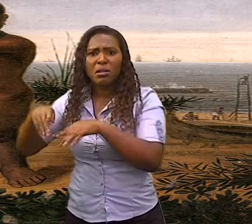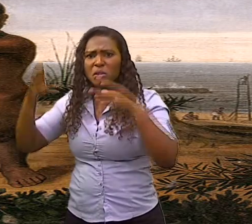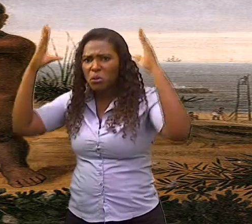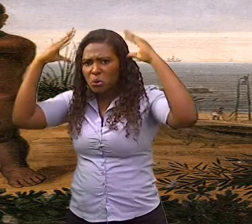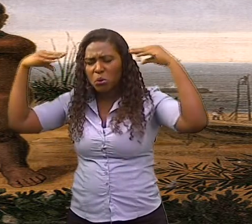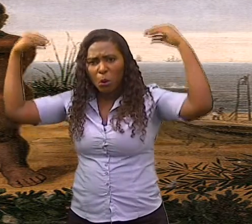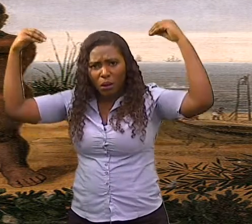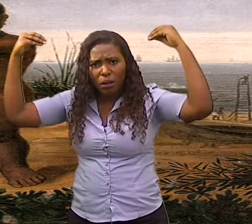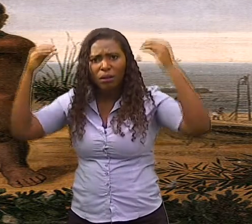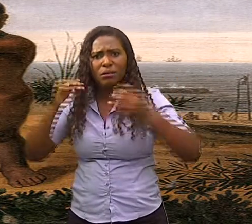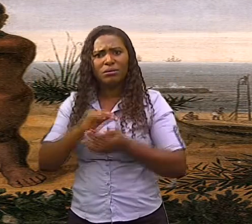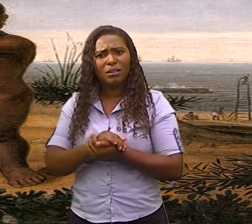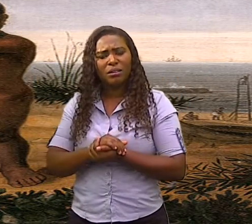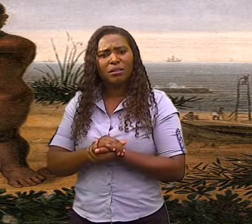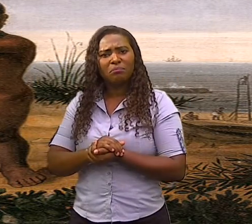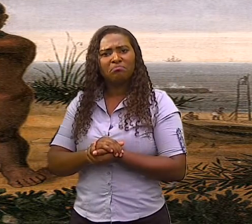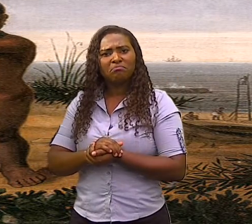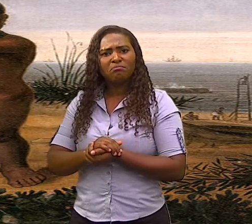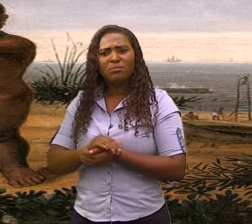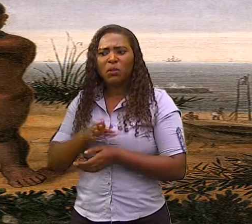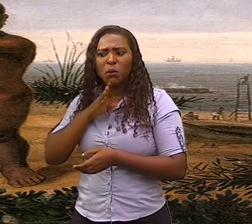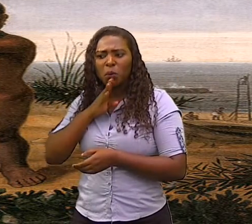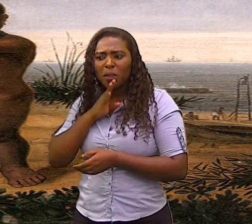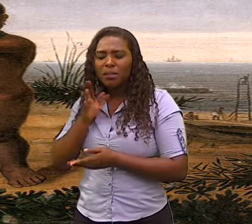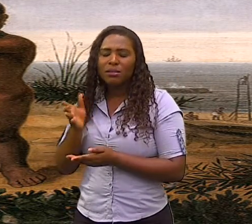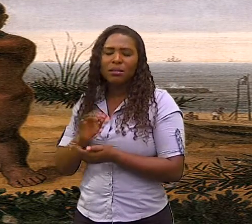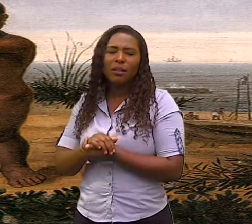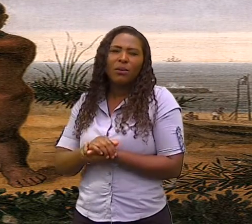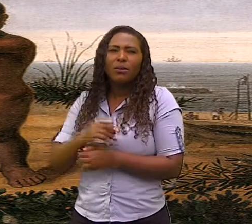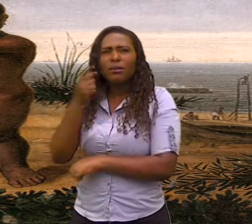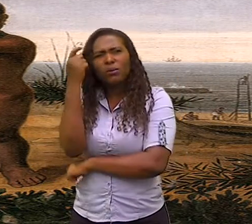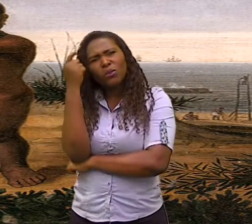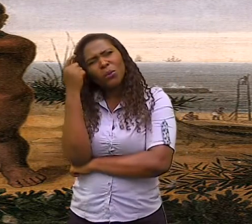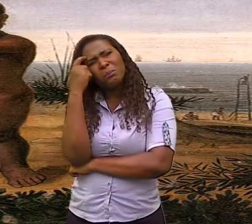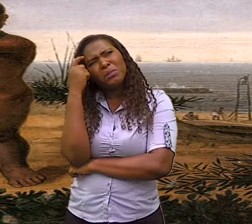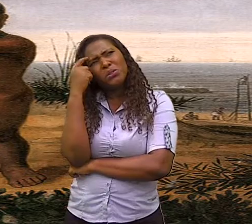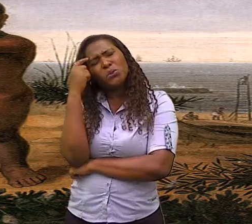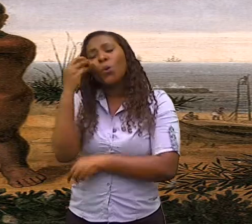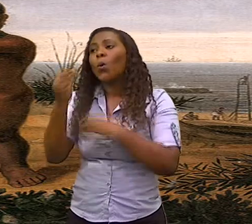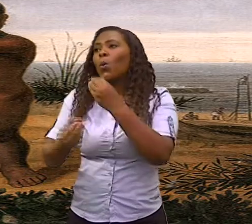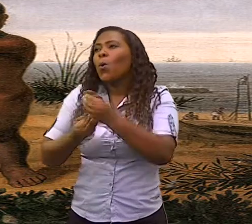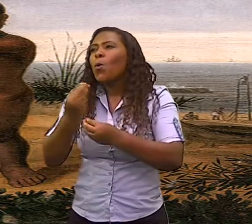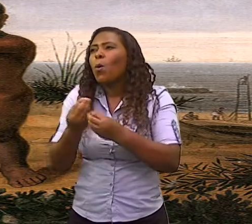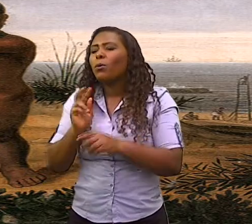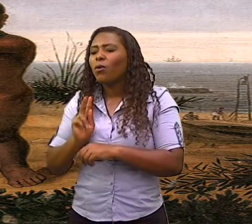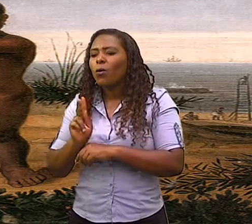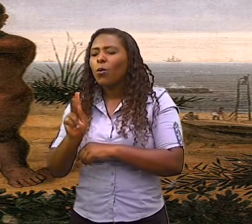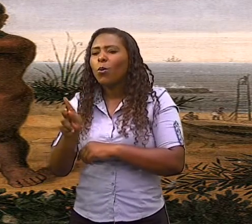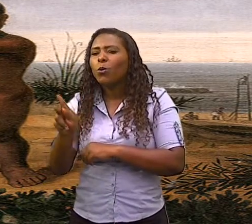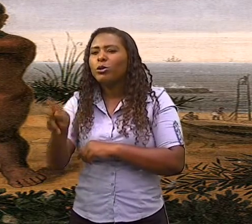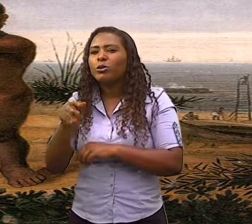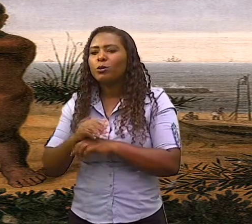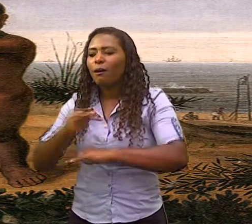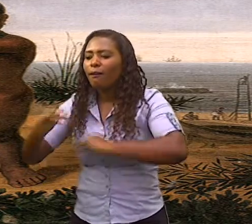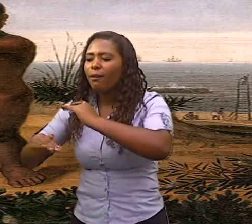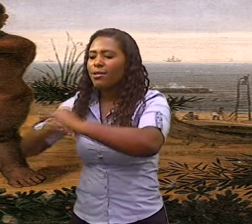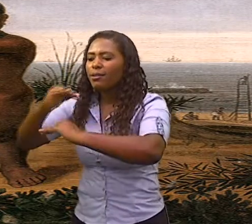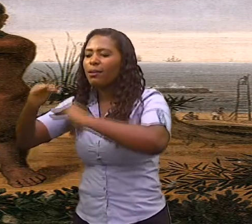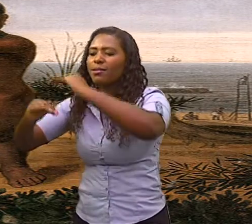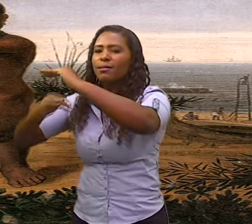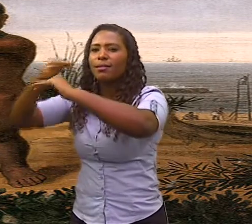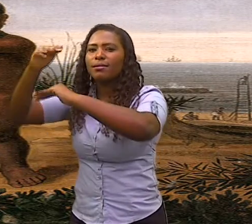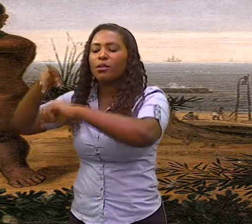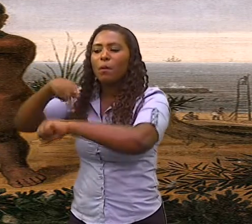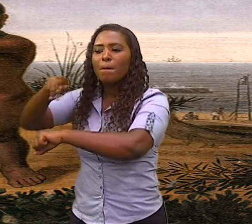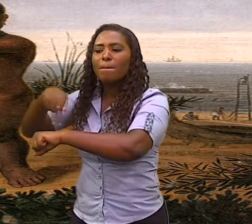para agarinhar recursos para nós continuarmos a nossa exploração desse lugar? Os